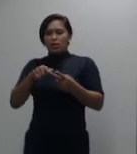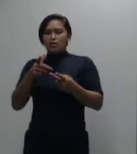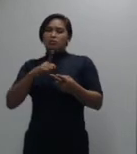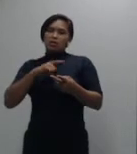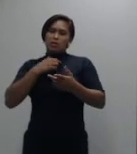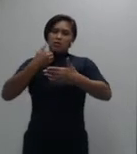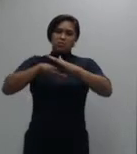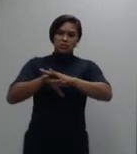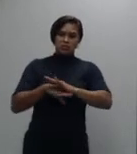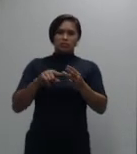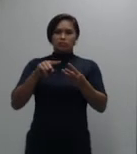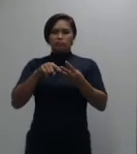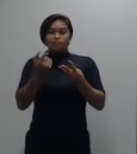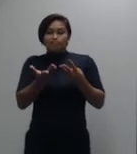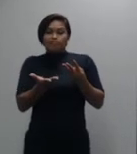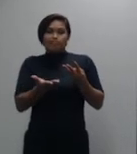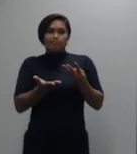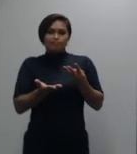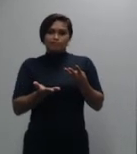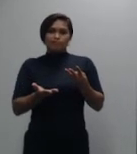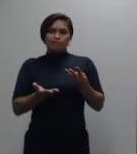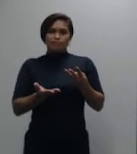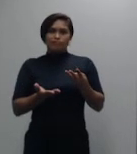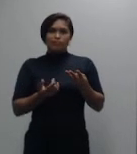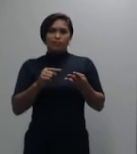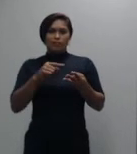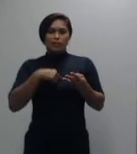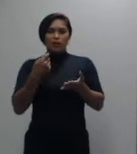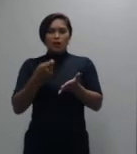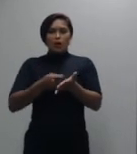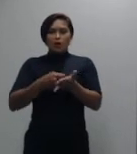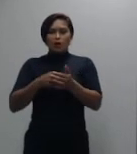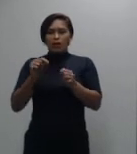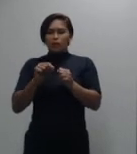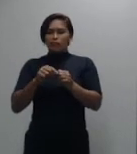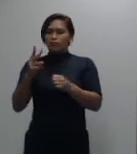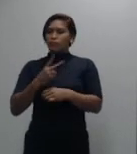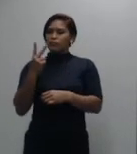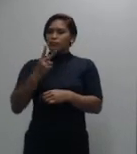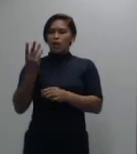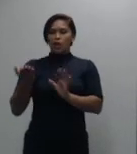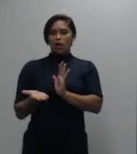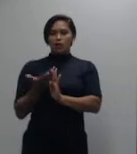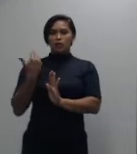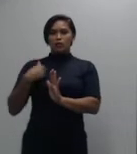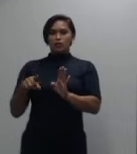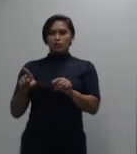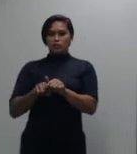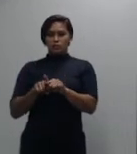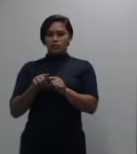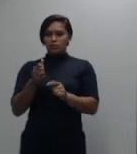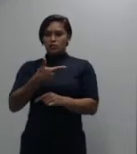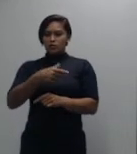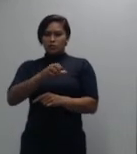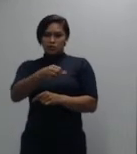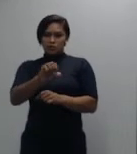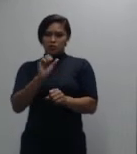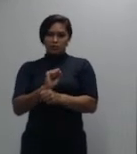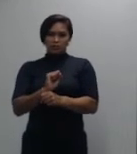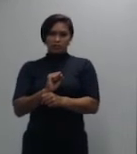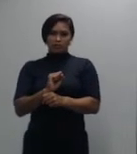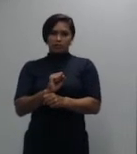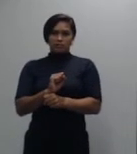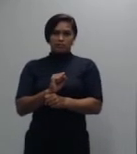prescrição bom né a cobrança feita desses valores remanescentes que já está sendo que desde os melhores preparar